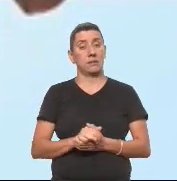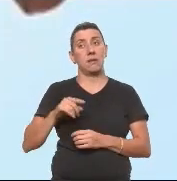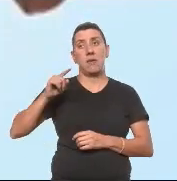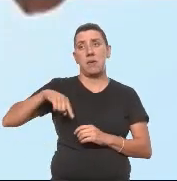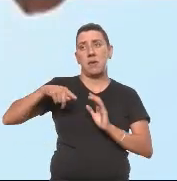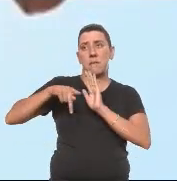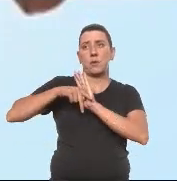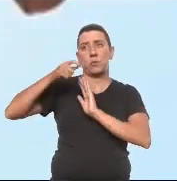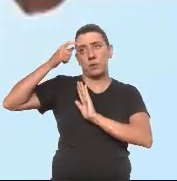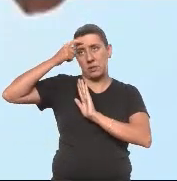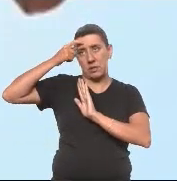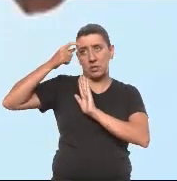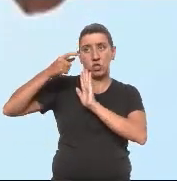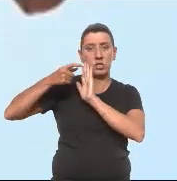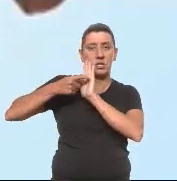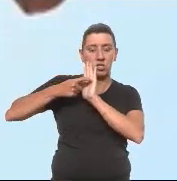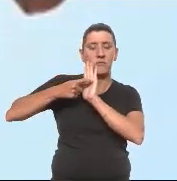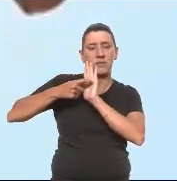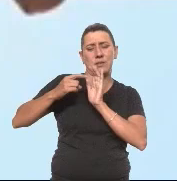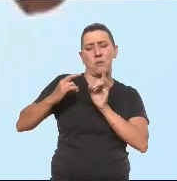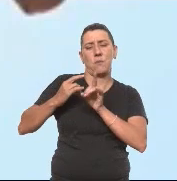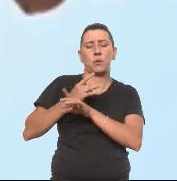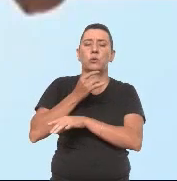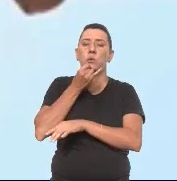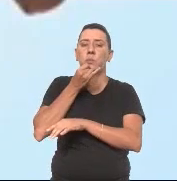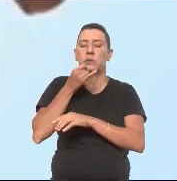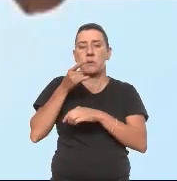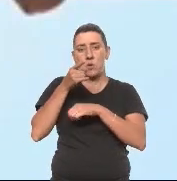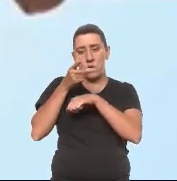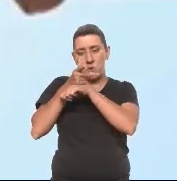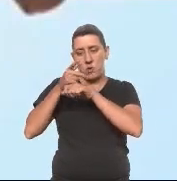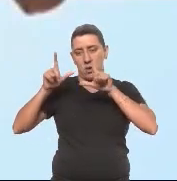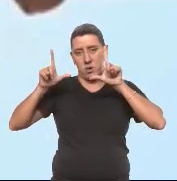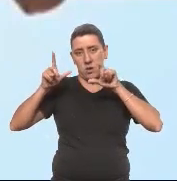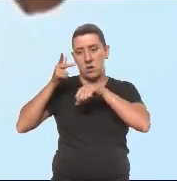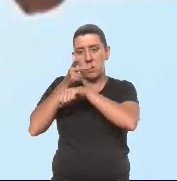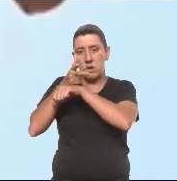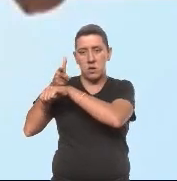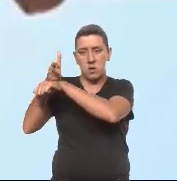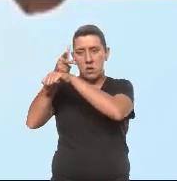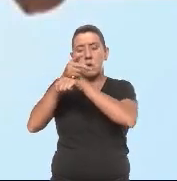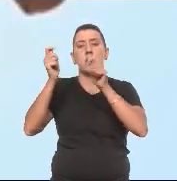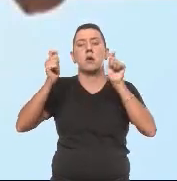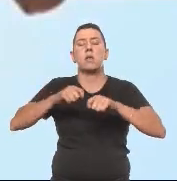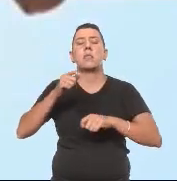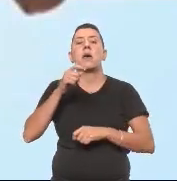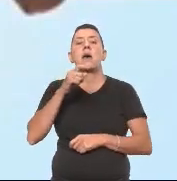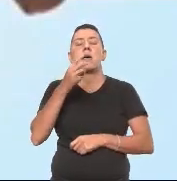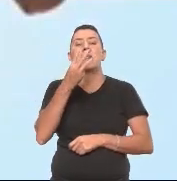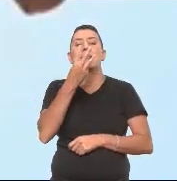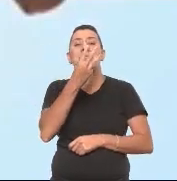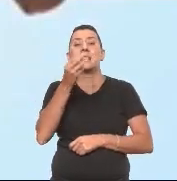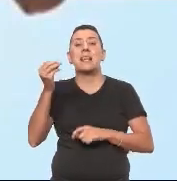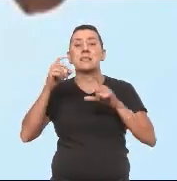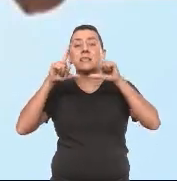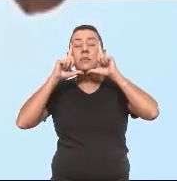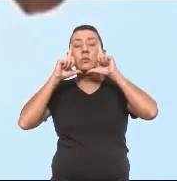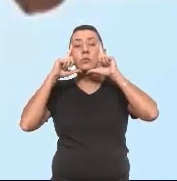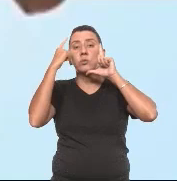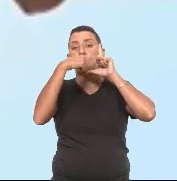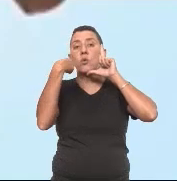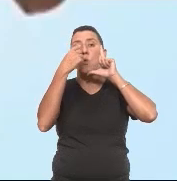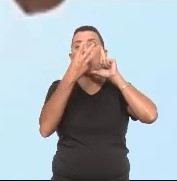Artificial que a gente já tem hoje nas nossas câmeras eu consigo capturar 300 Faces por segundo não tô fazendo o